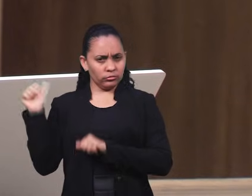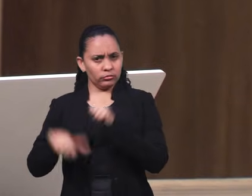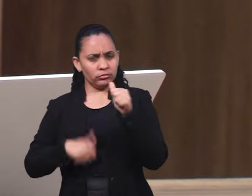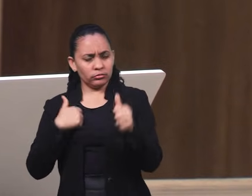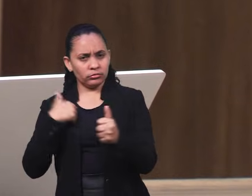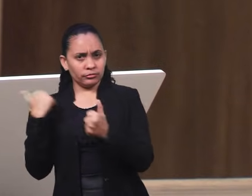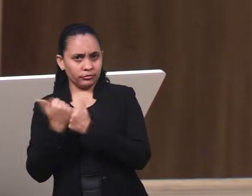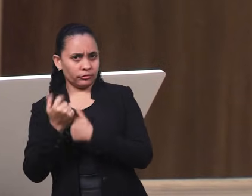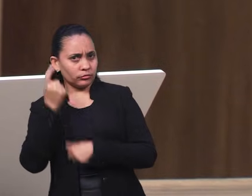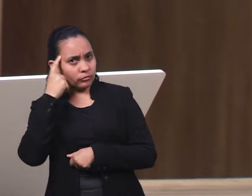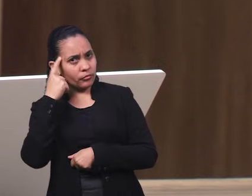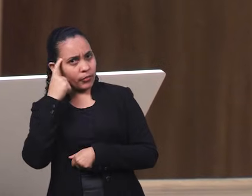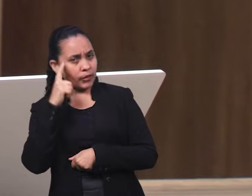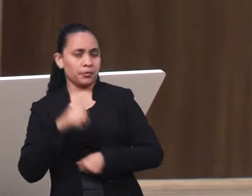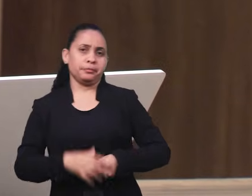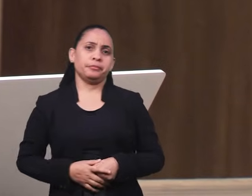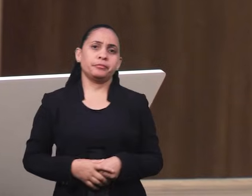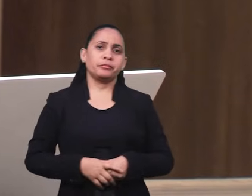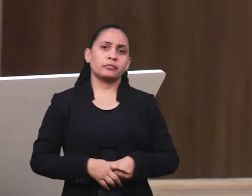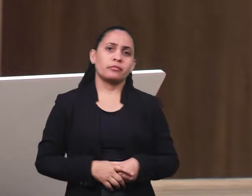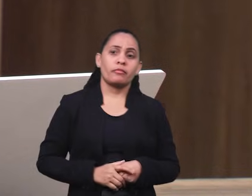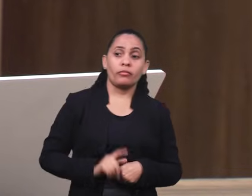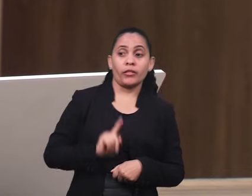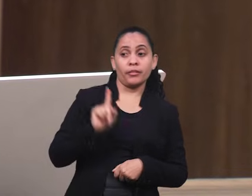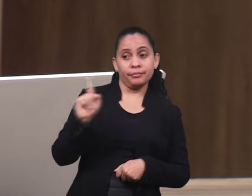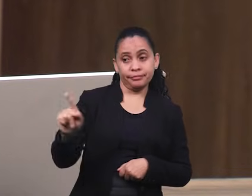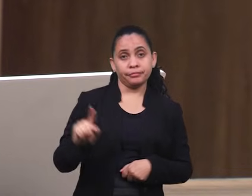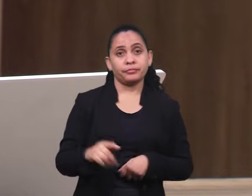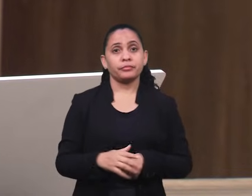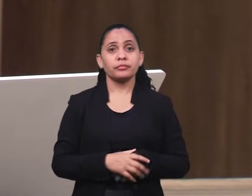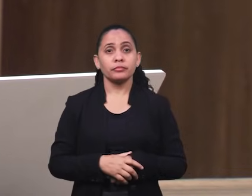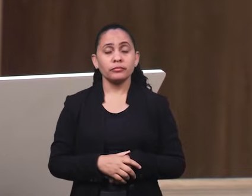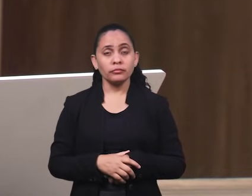colocou. Então Lutero tinha esse pensamento. Ele acha que